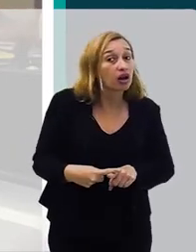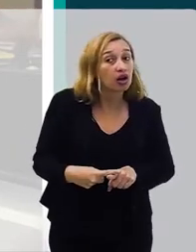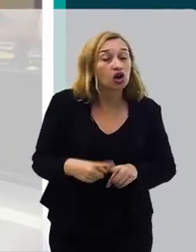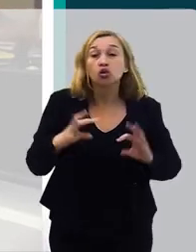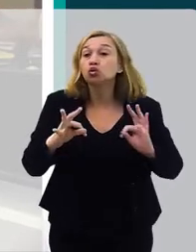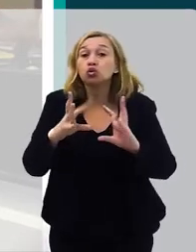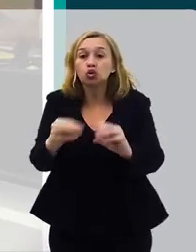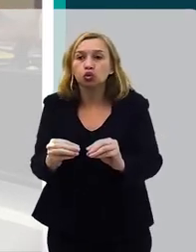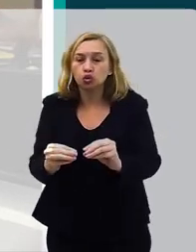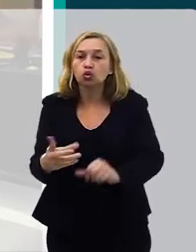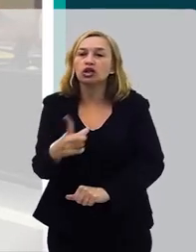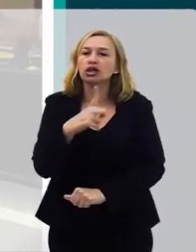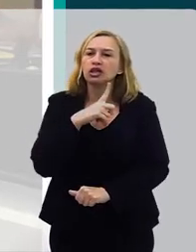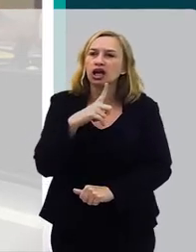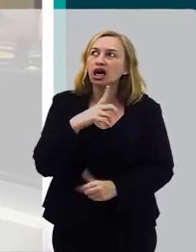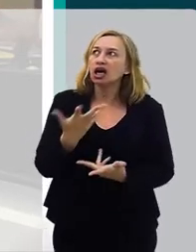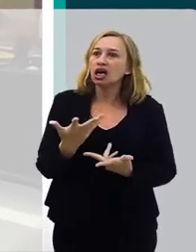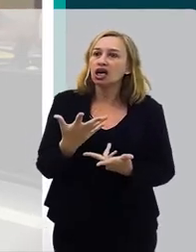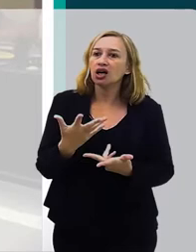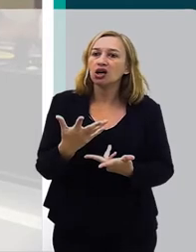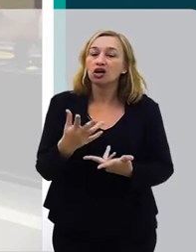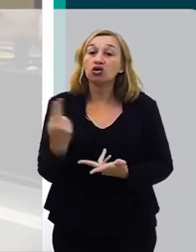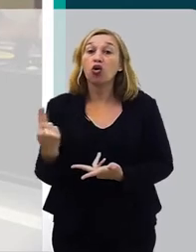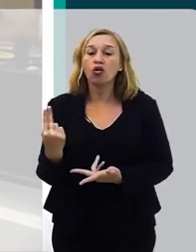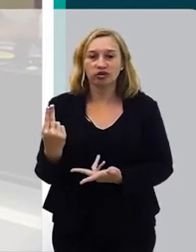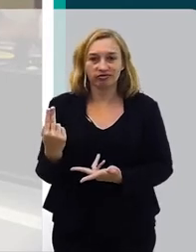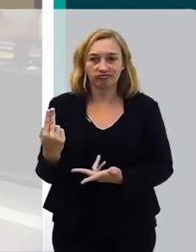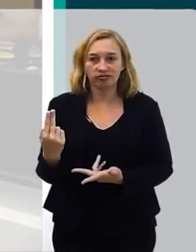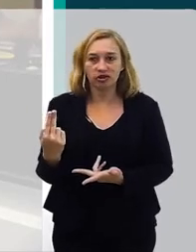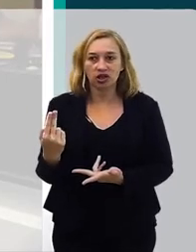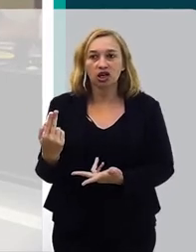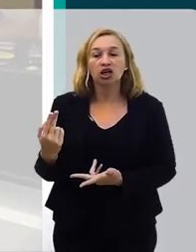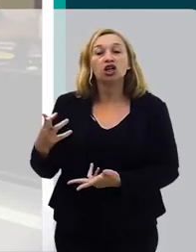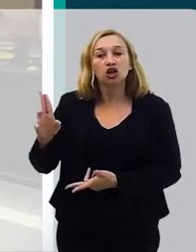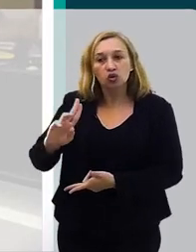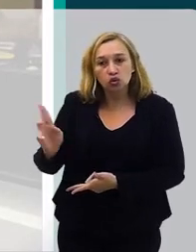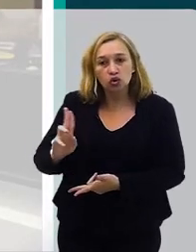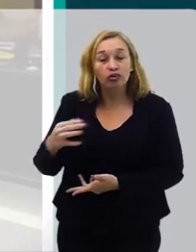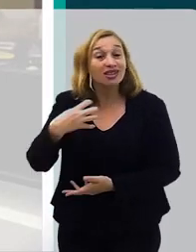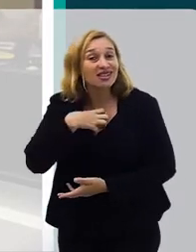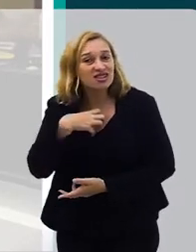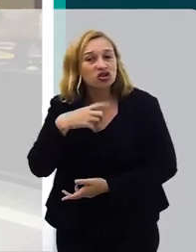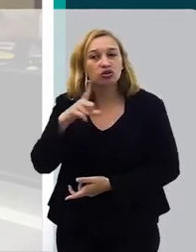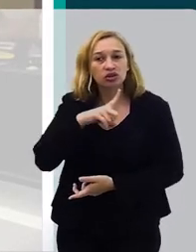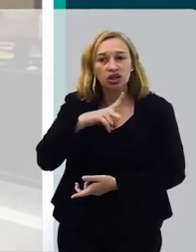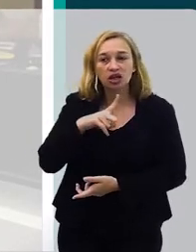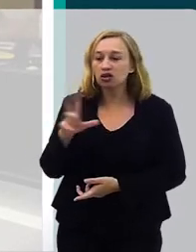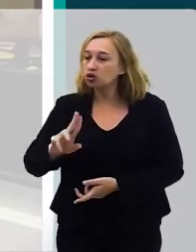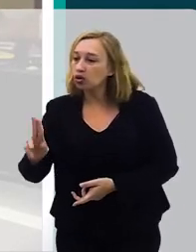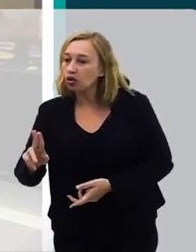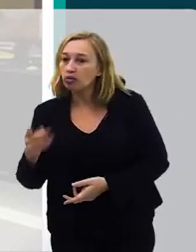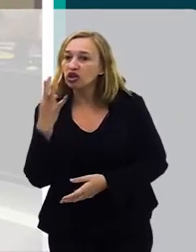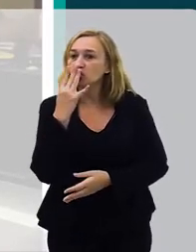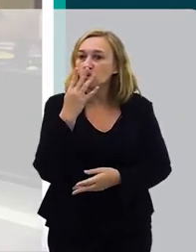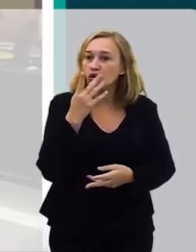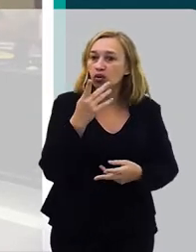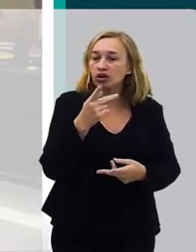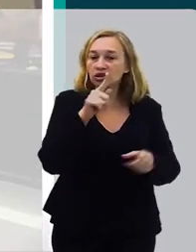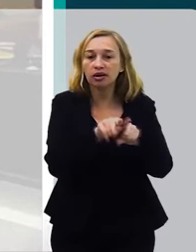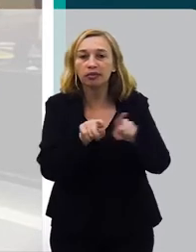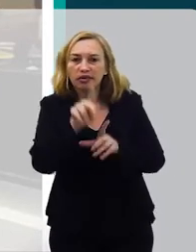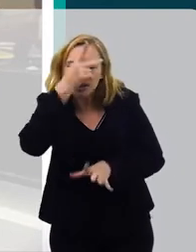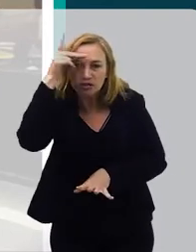porque tudo que existe tem um nome. E o nome dá sentido tanto para as coisas quanto